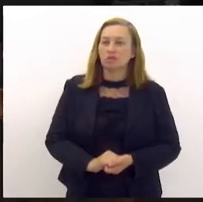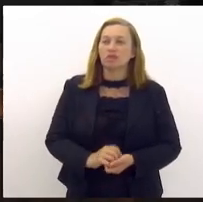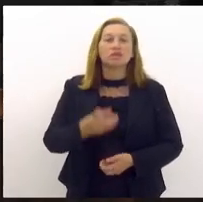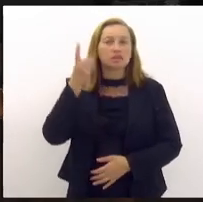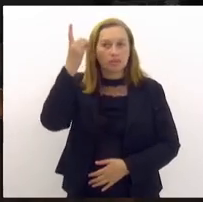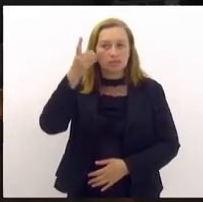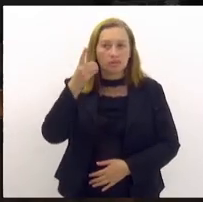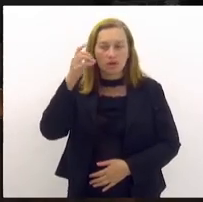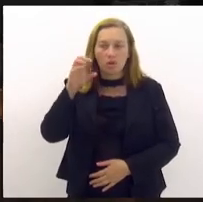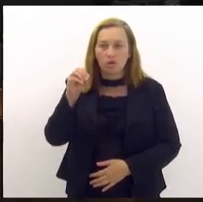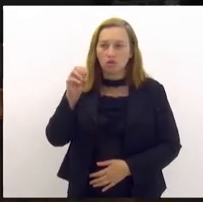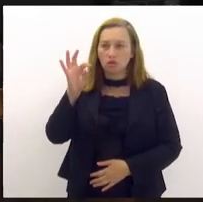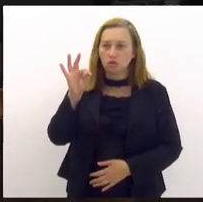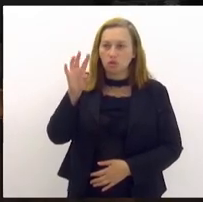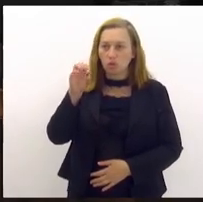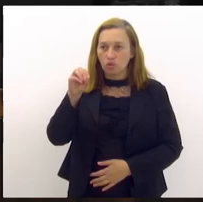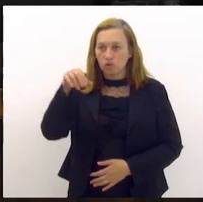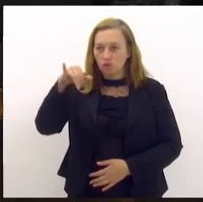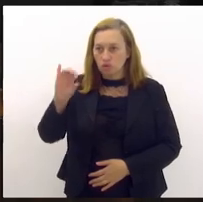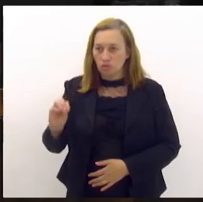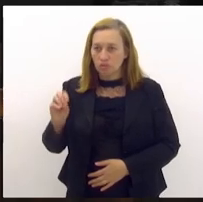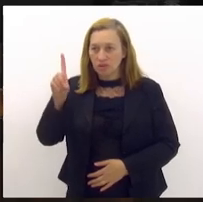Deputado Antônio de Paula.